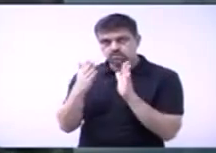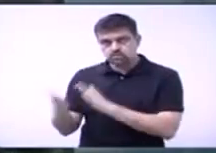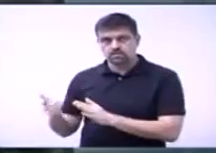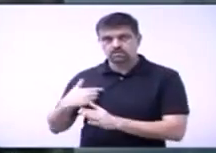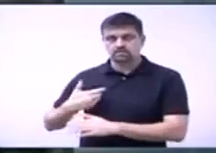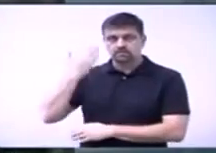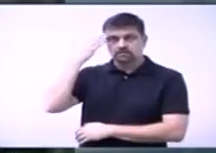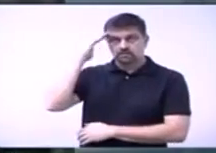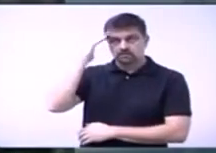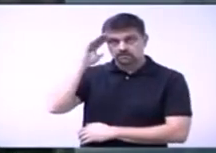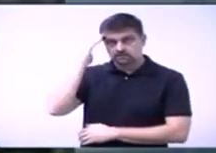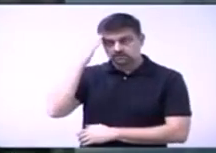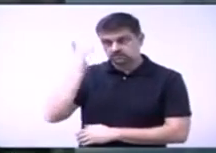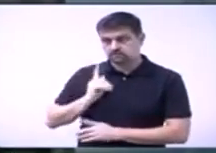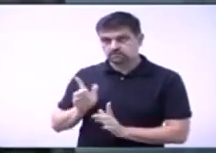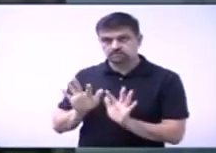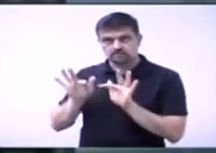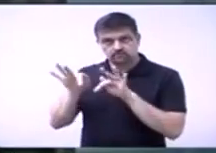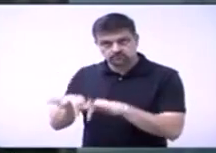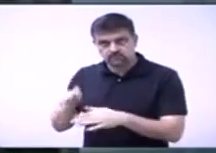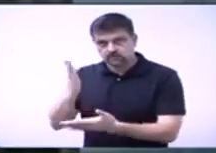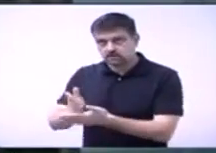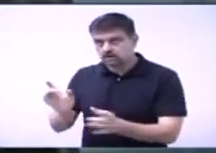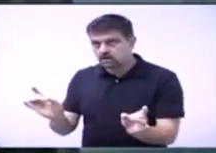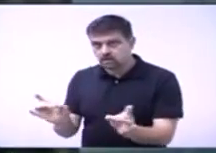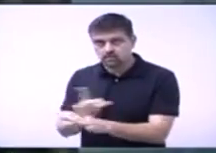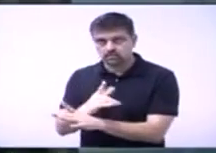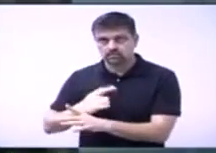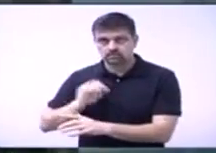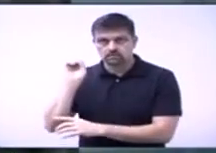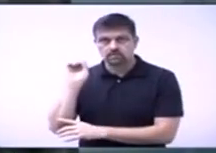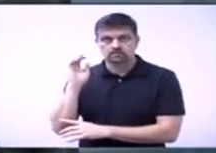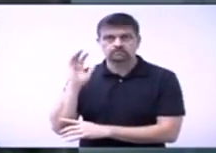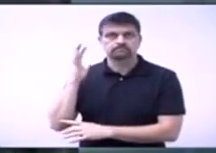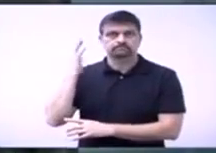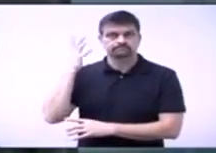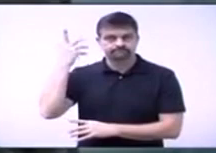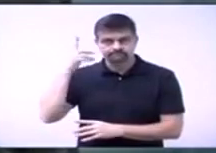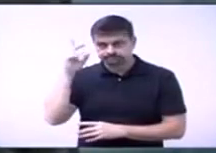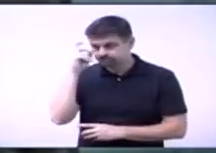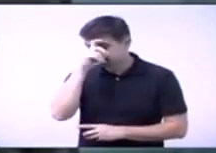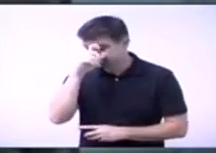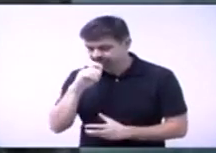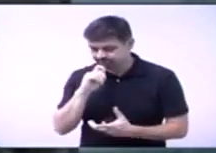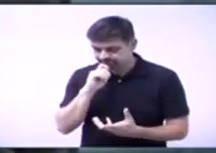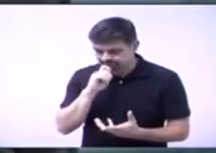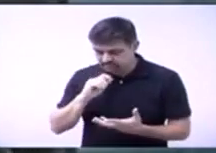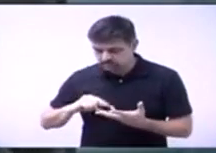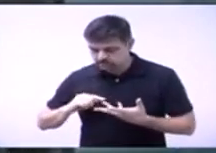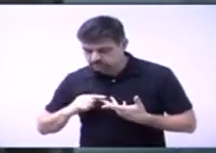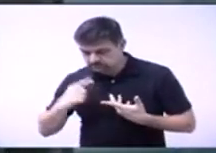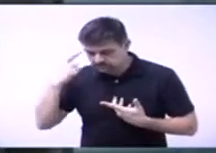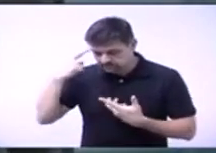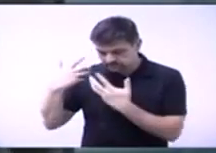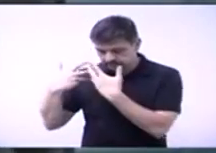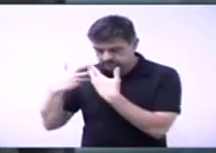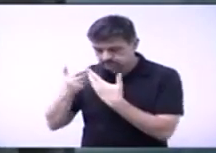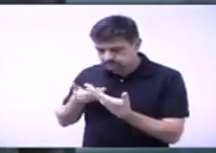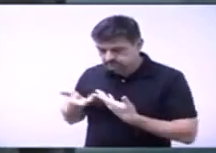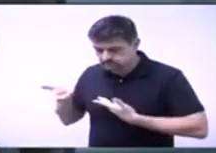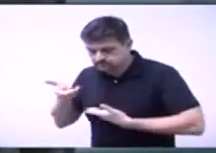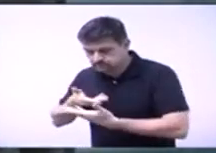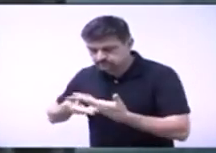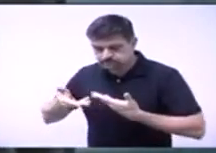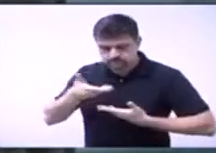ciclo terminou através de uma decisão realmente difícil de ser tomada, mas compartilhada